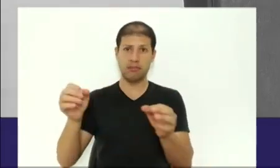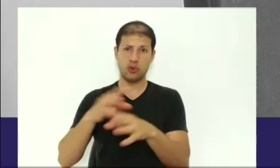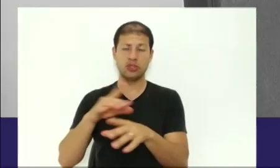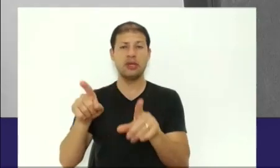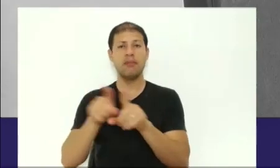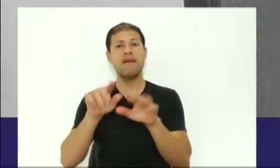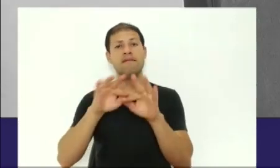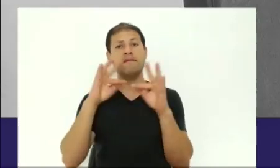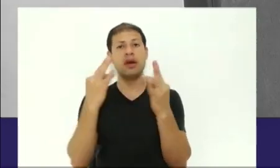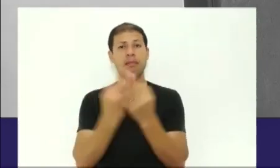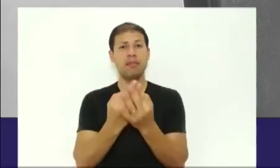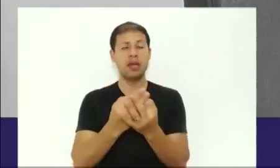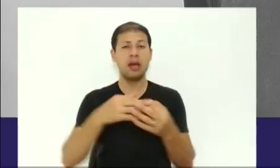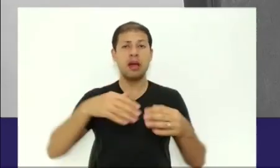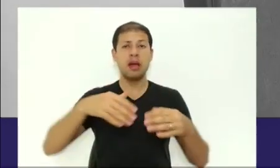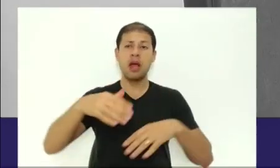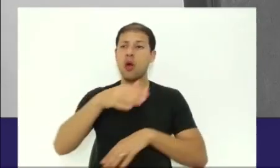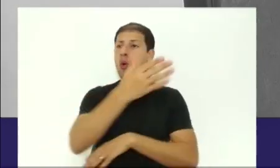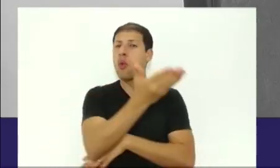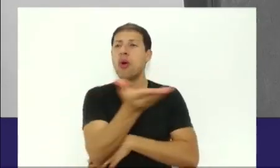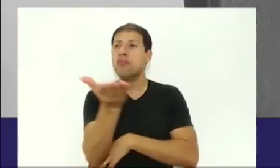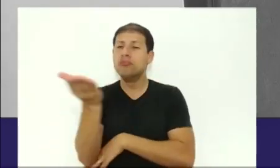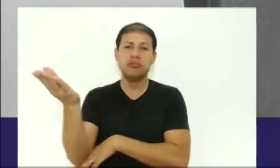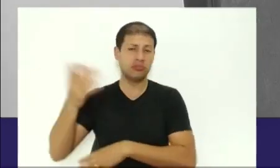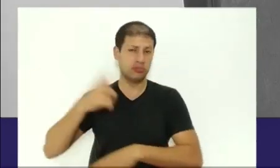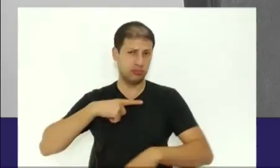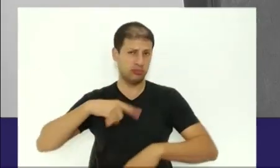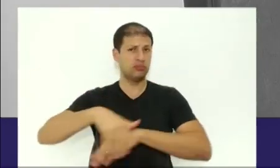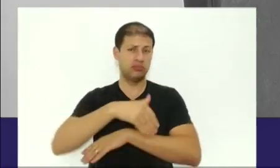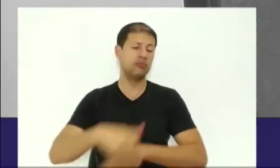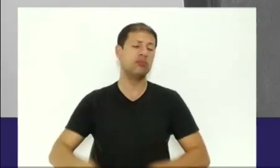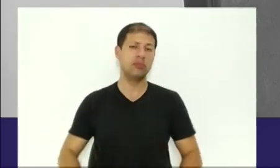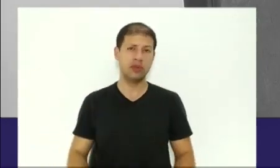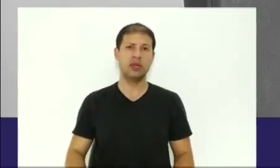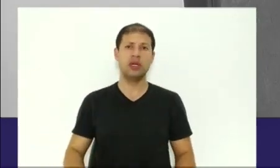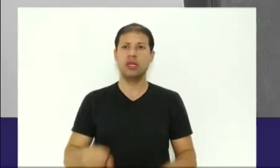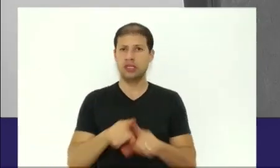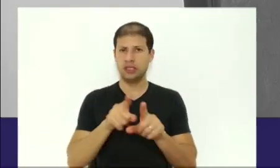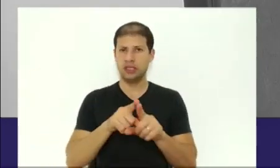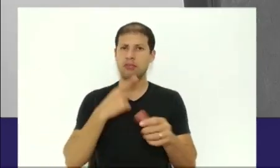no programa. Os novos empreendimentos estarão mais próximos a